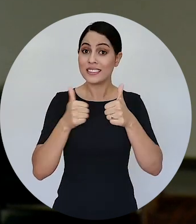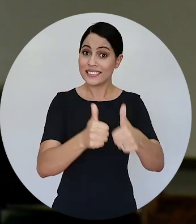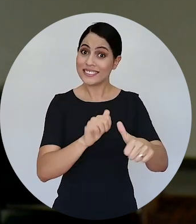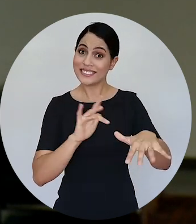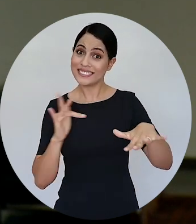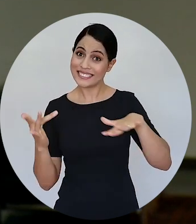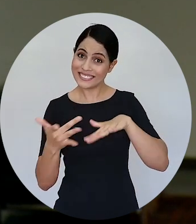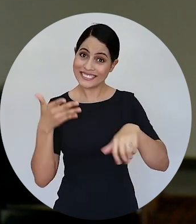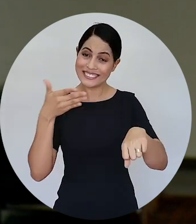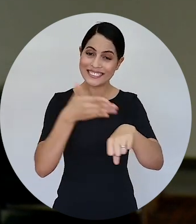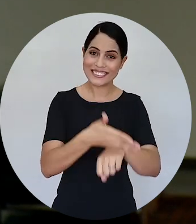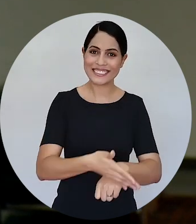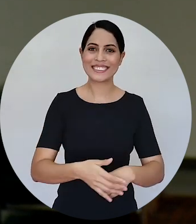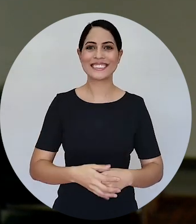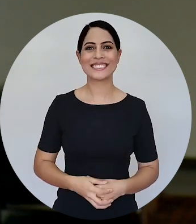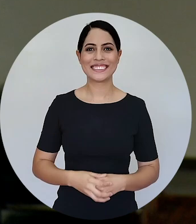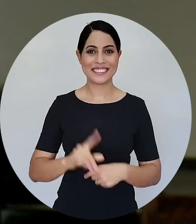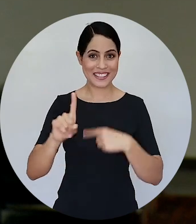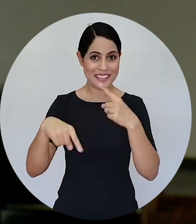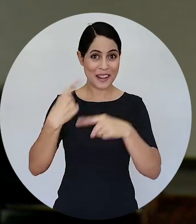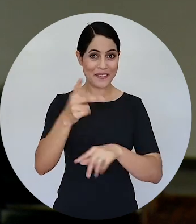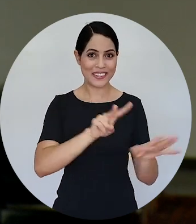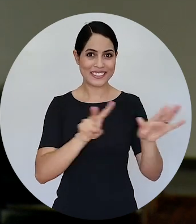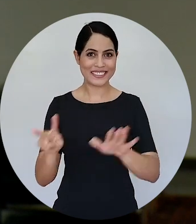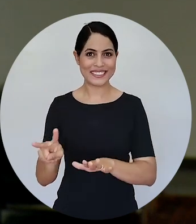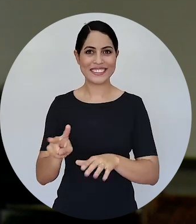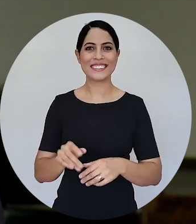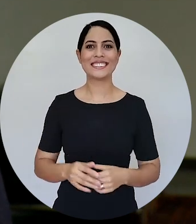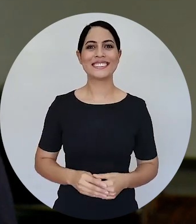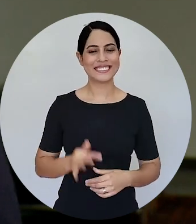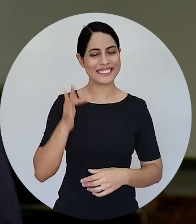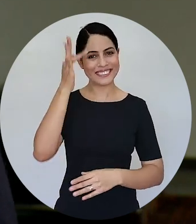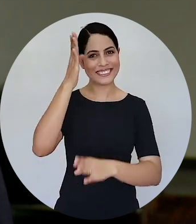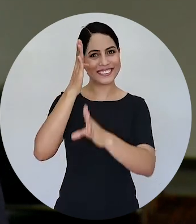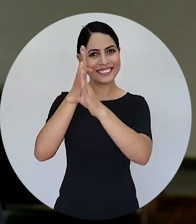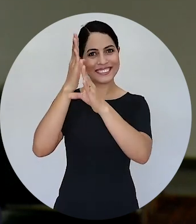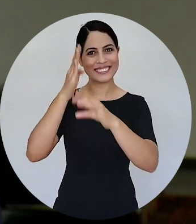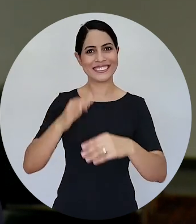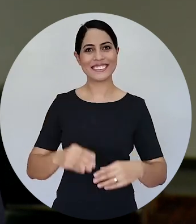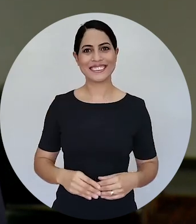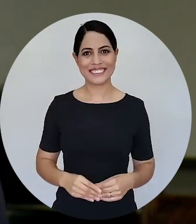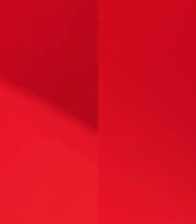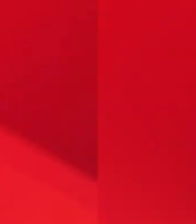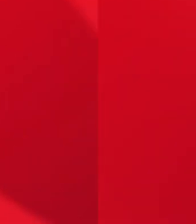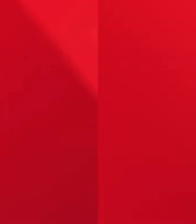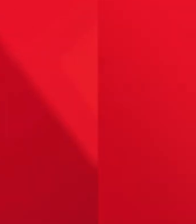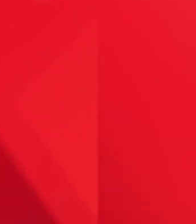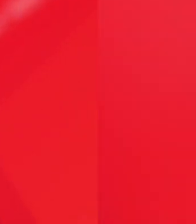a gente nas redes sociais. Nos vemos na próxima semana. Até lá!